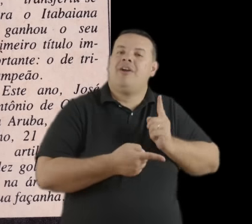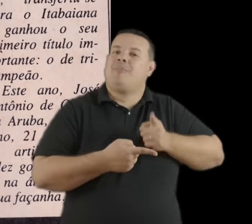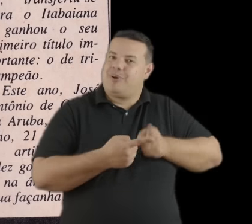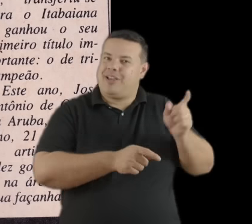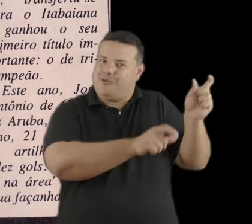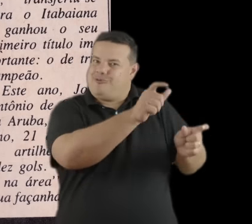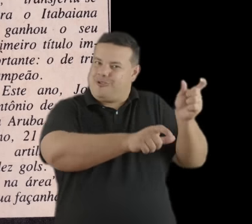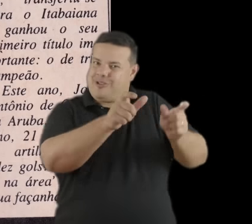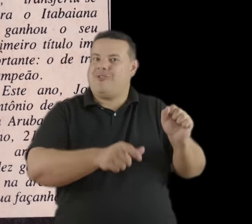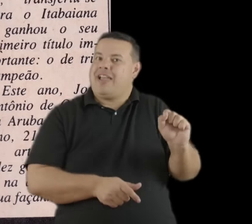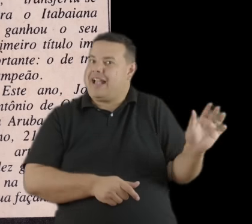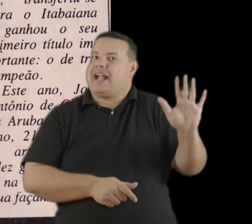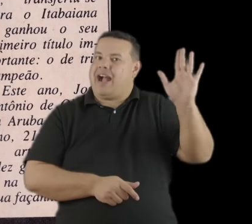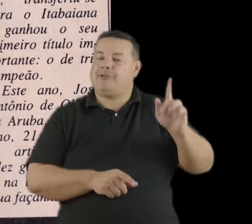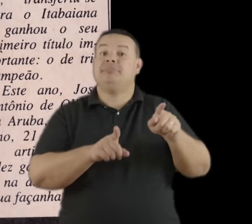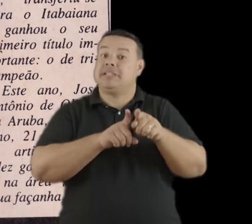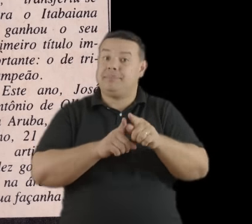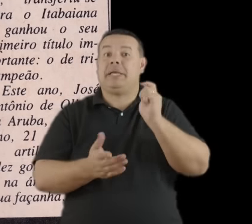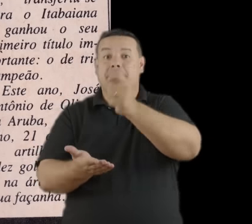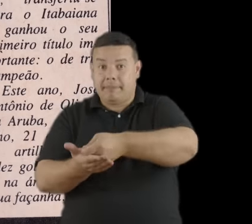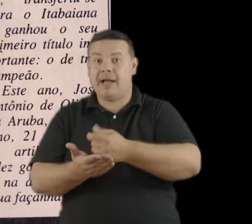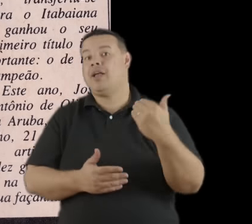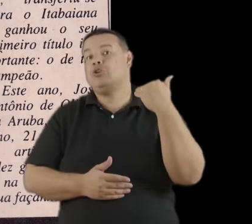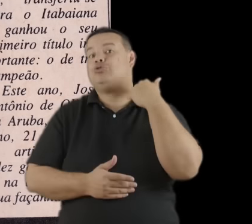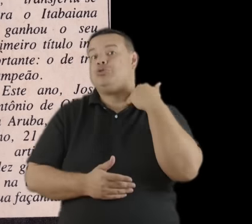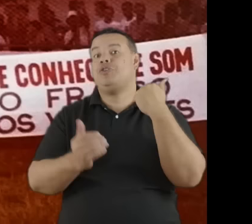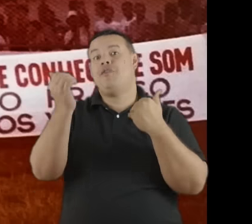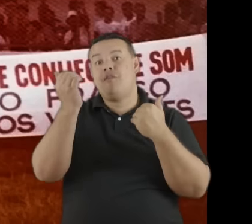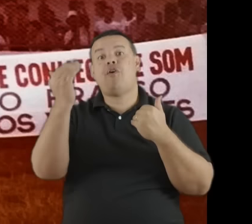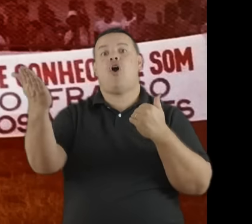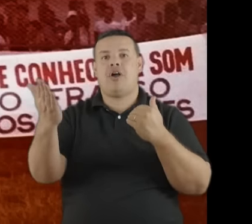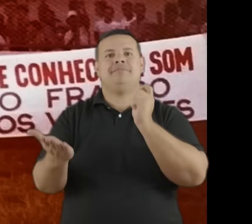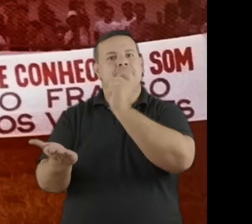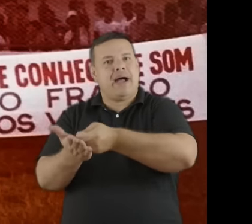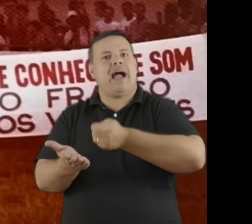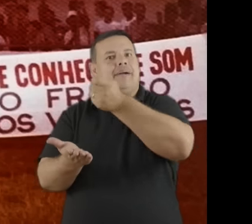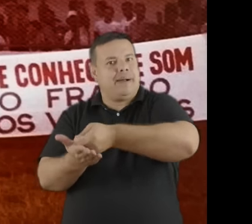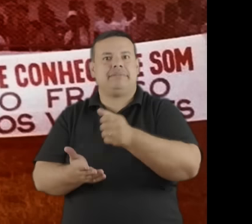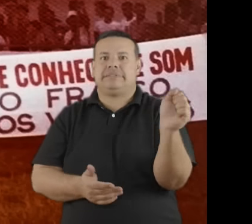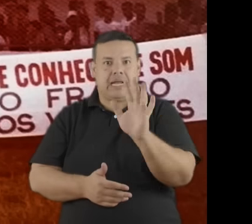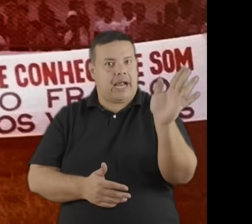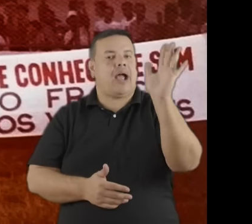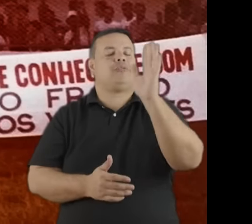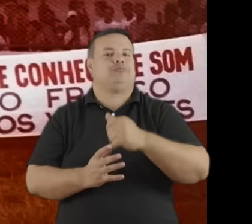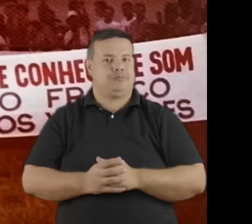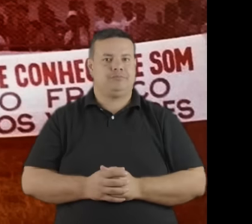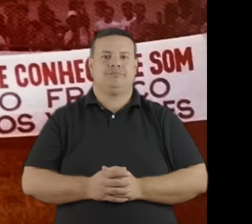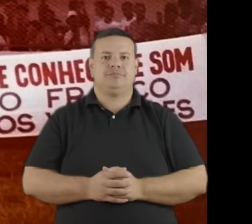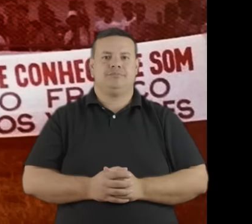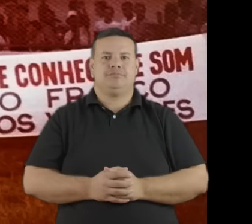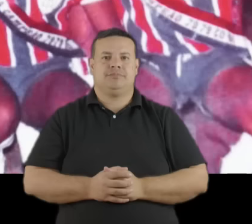era barato e as despesas para trazer árbitros de fora do estado para apitar constantemente os seus jogos eram